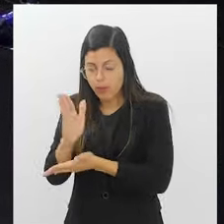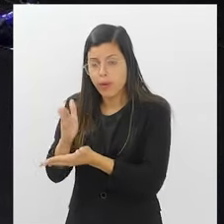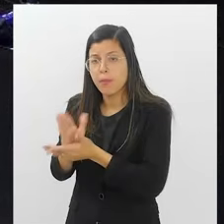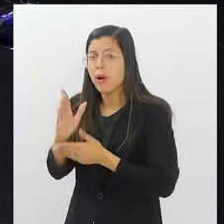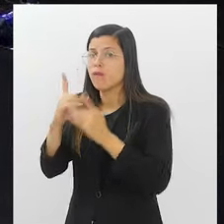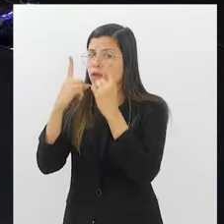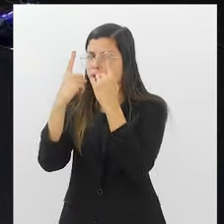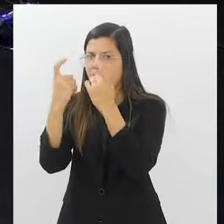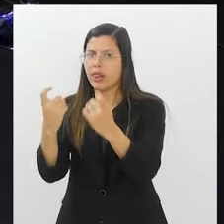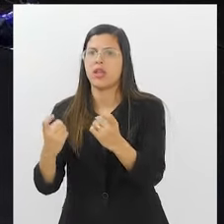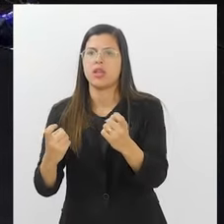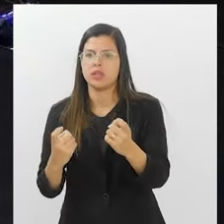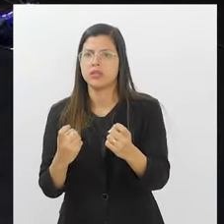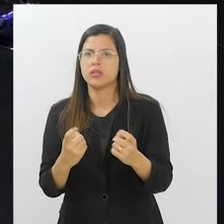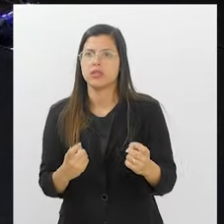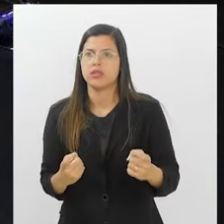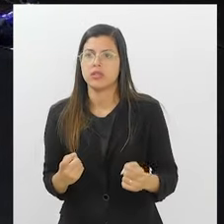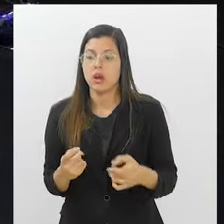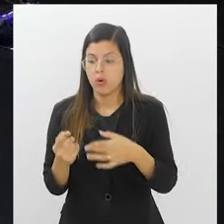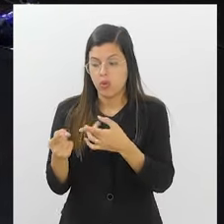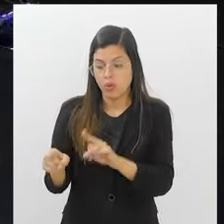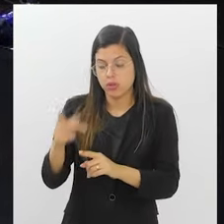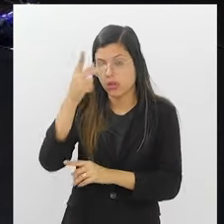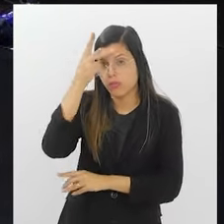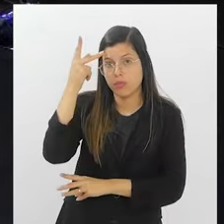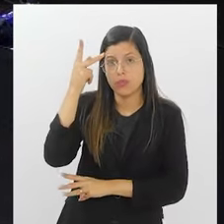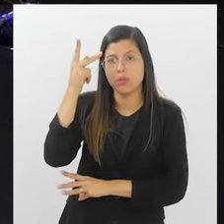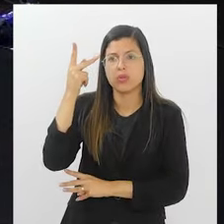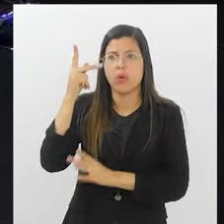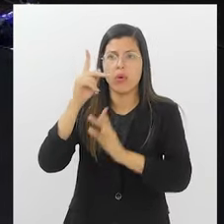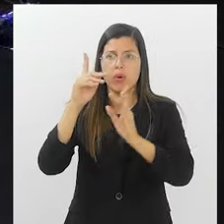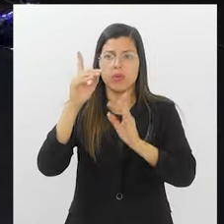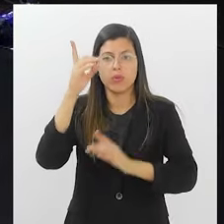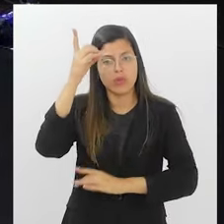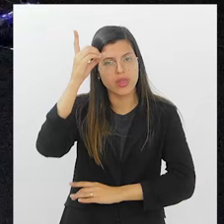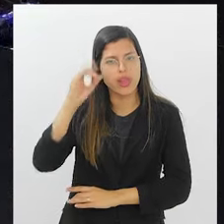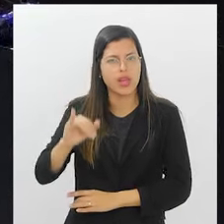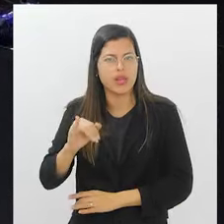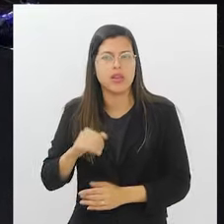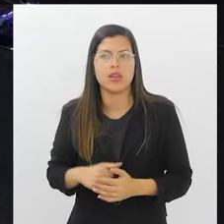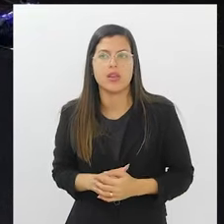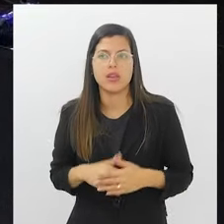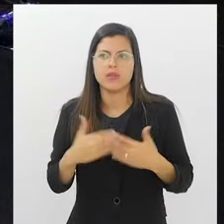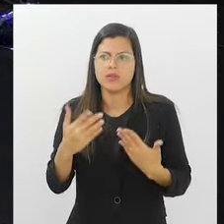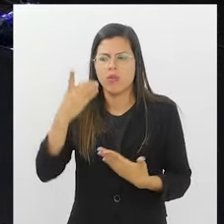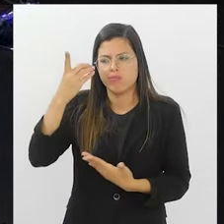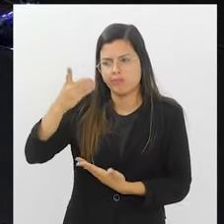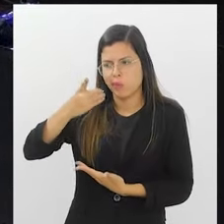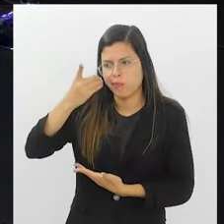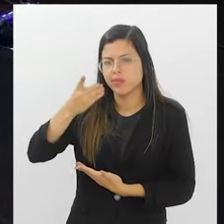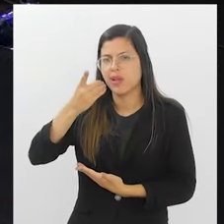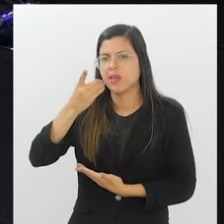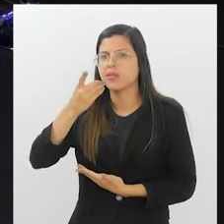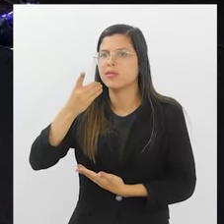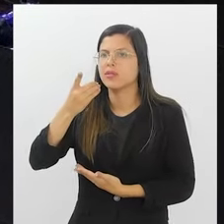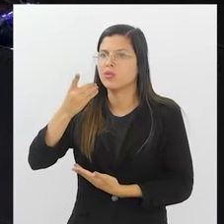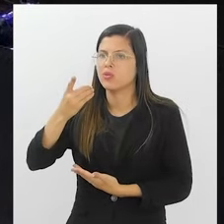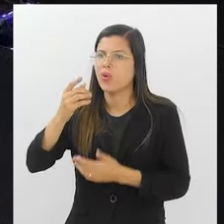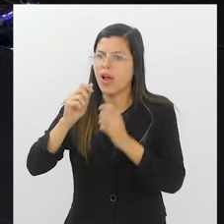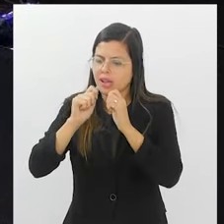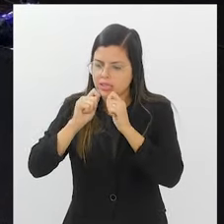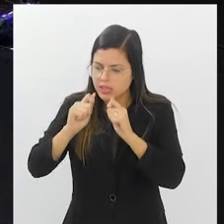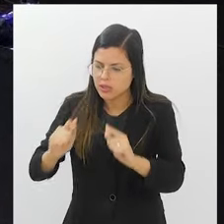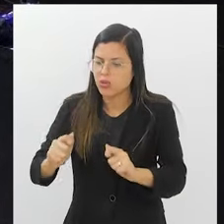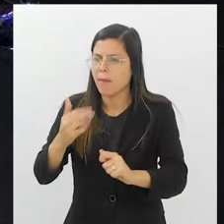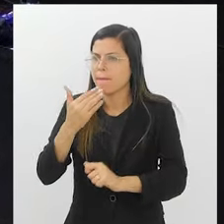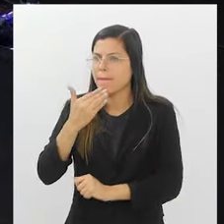violência principalmente contra a pessoa com deficiência intelectual. Então, deputado, botar aí a sua